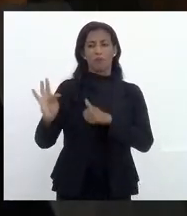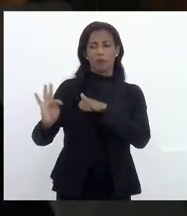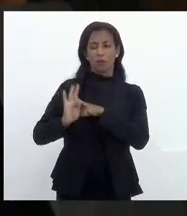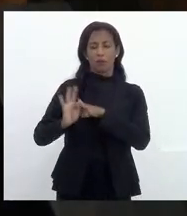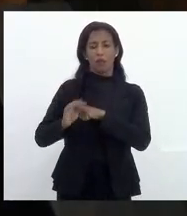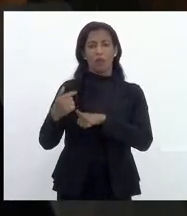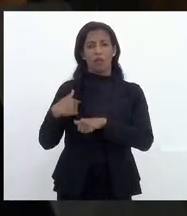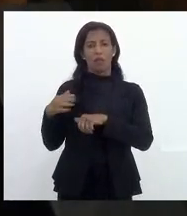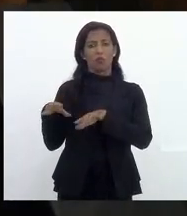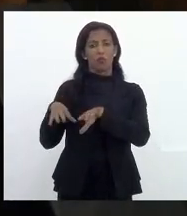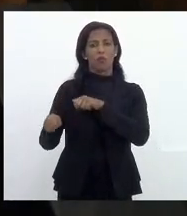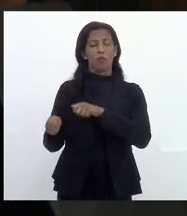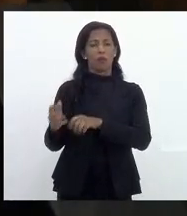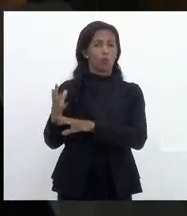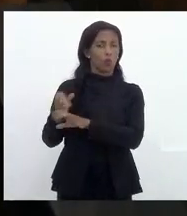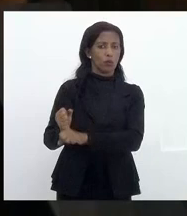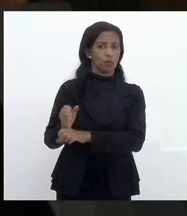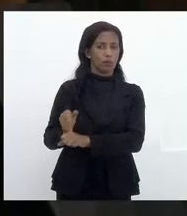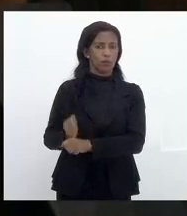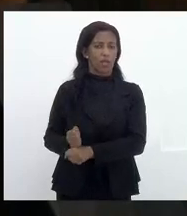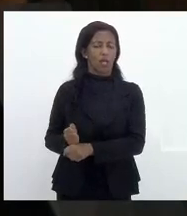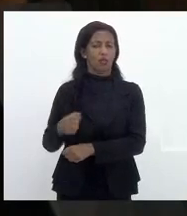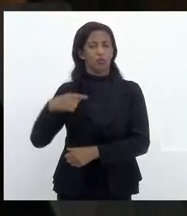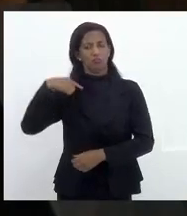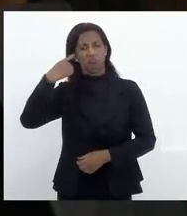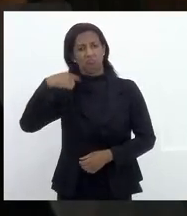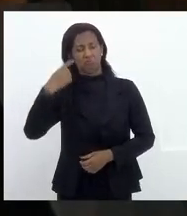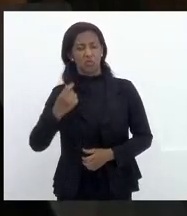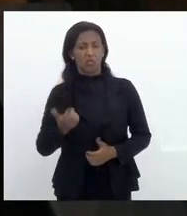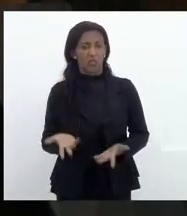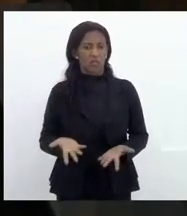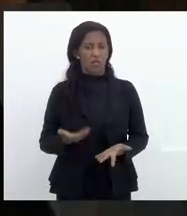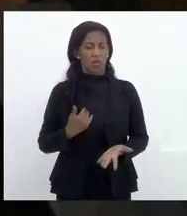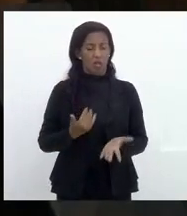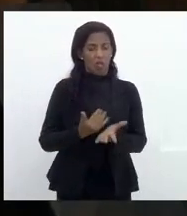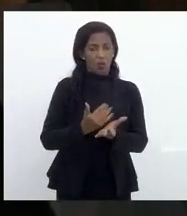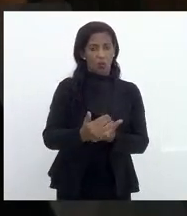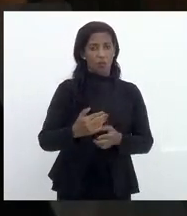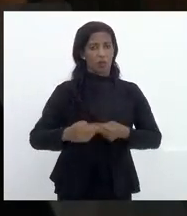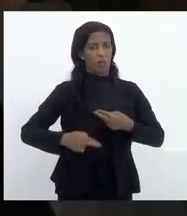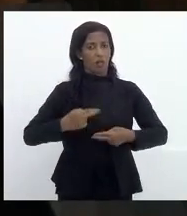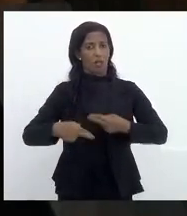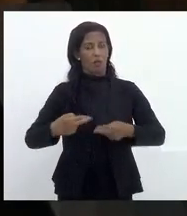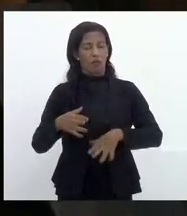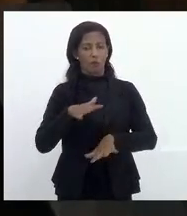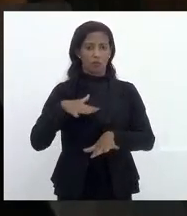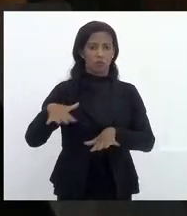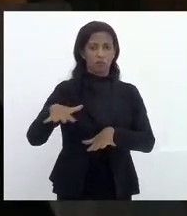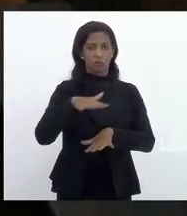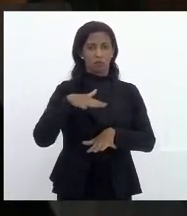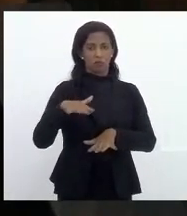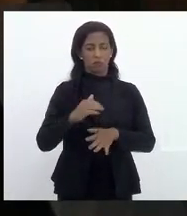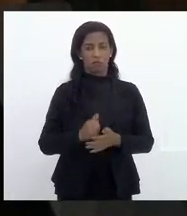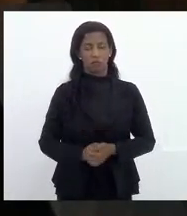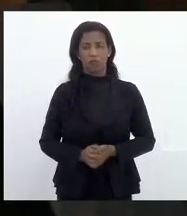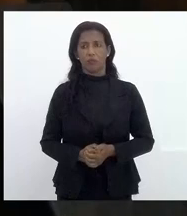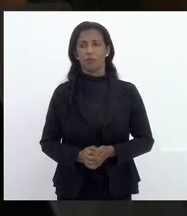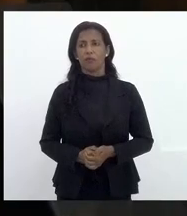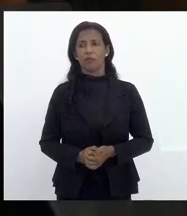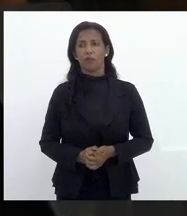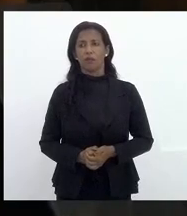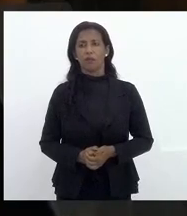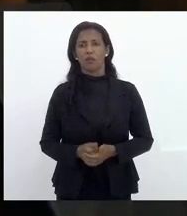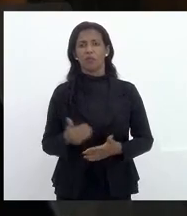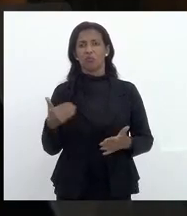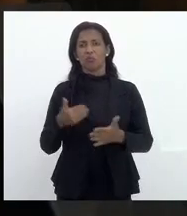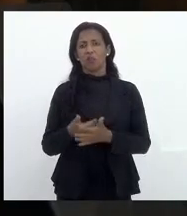no direito na contabilidade poder ir fácil contribui muito mais sua casa a começar na reforma deste espaço que não chegamos a descer por